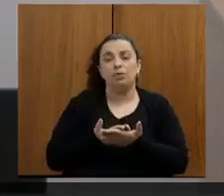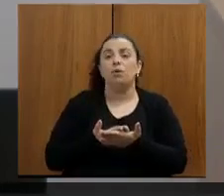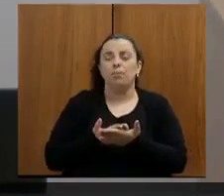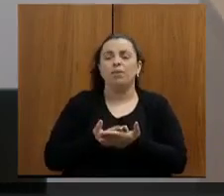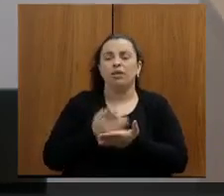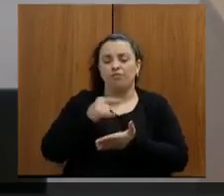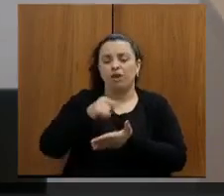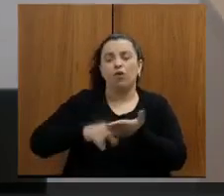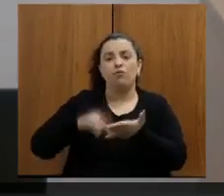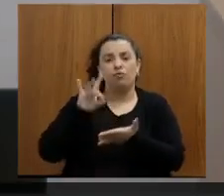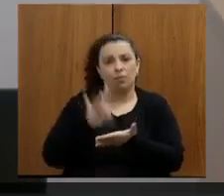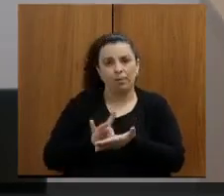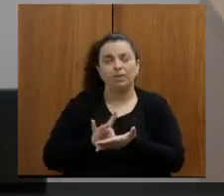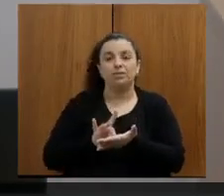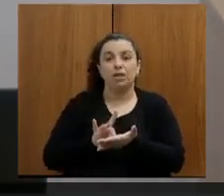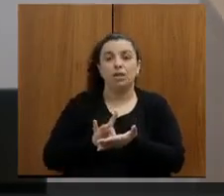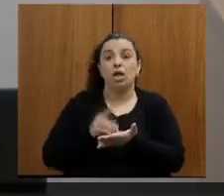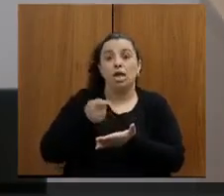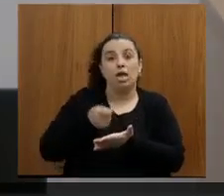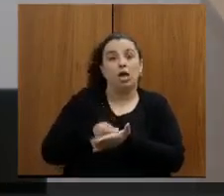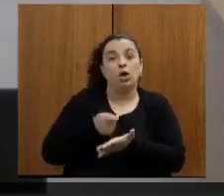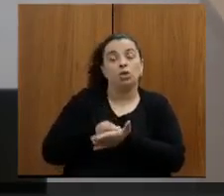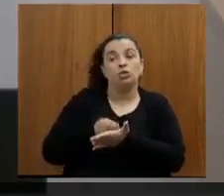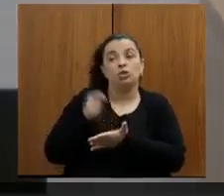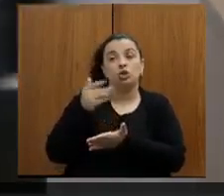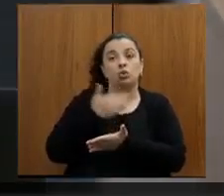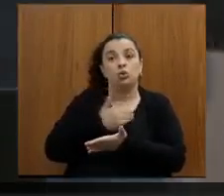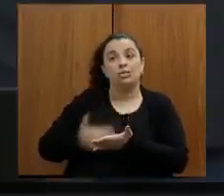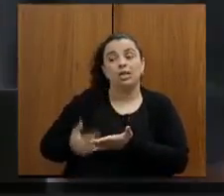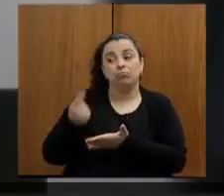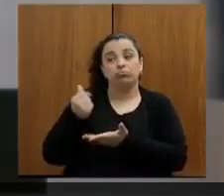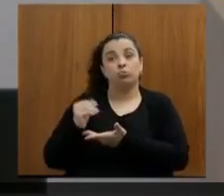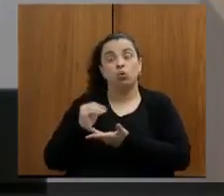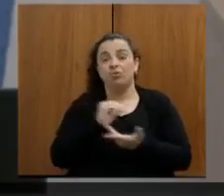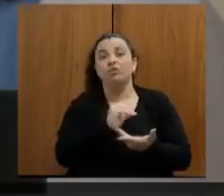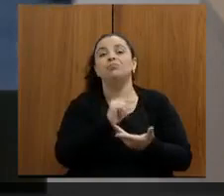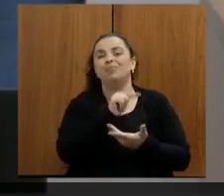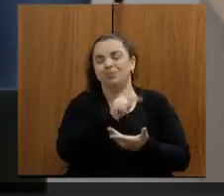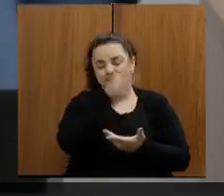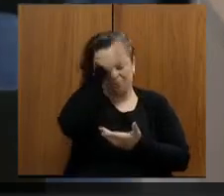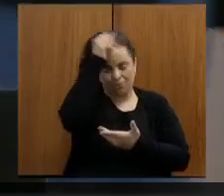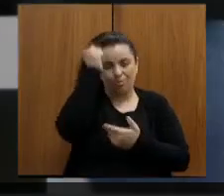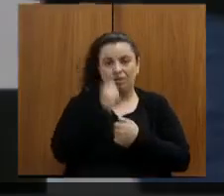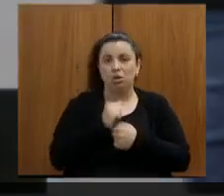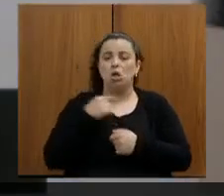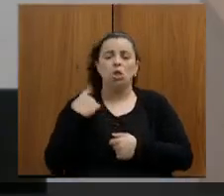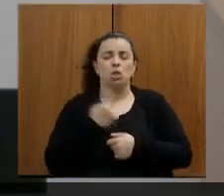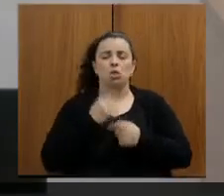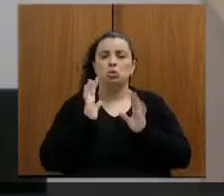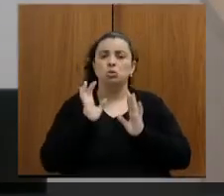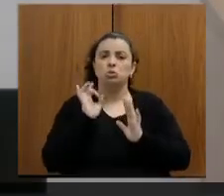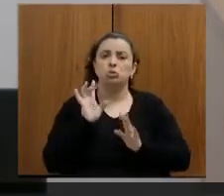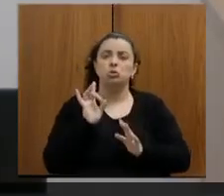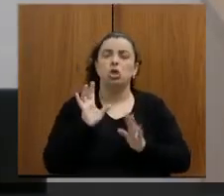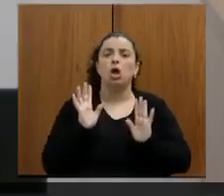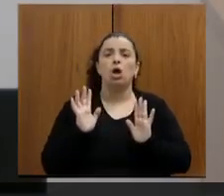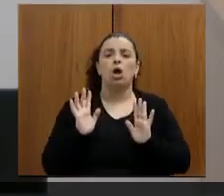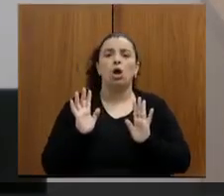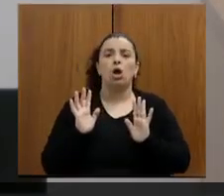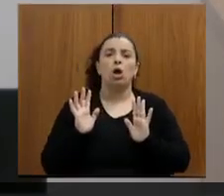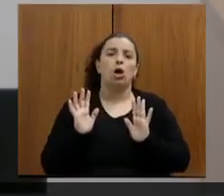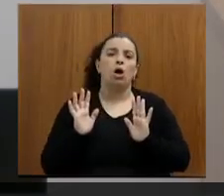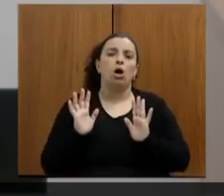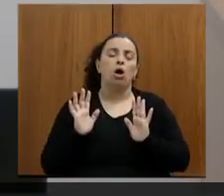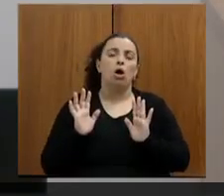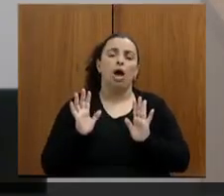cobrando do Governo do Estado de investimento Porque nós não podemos ficar apenas com as